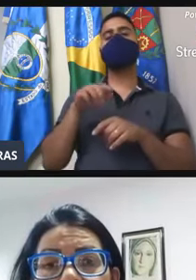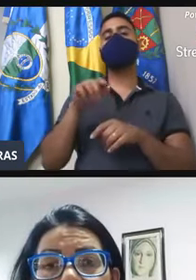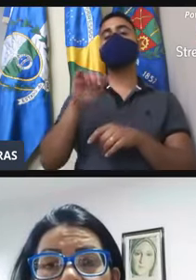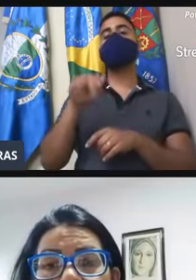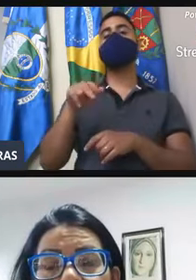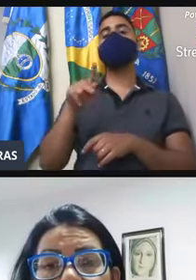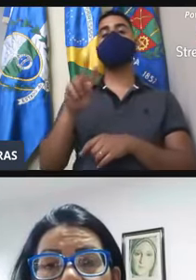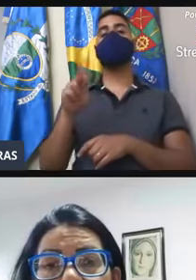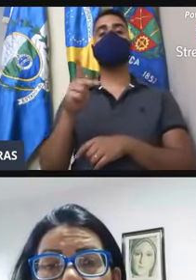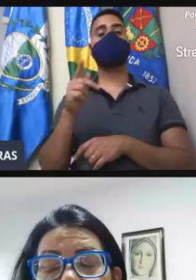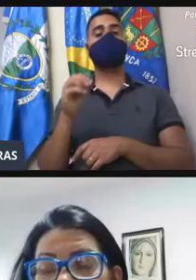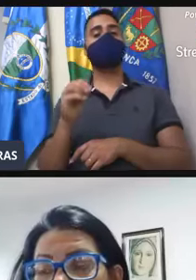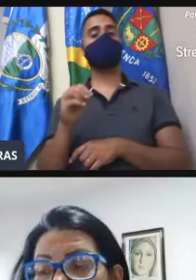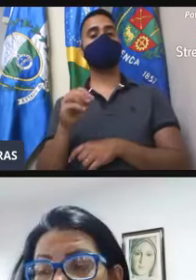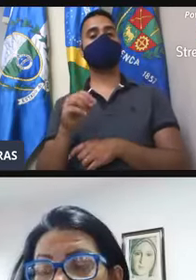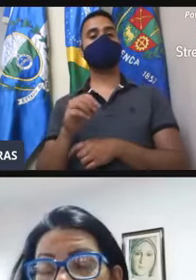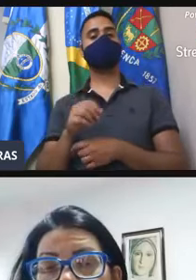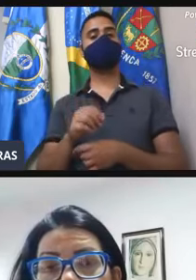um empenho